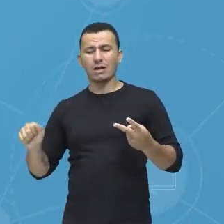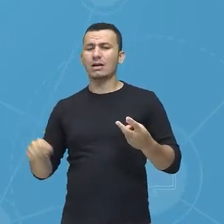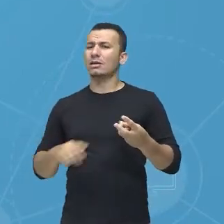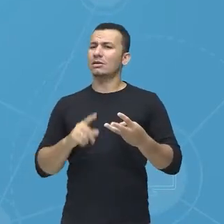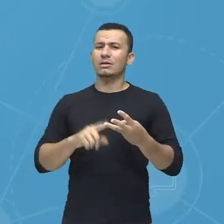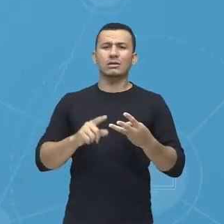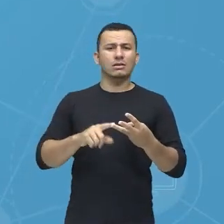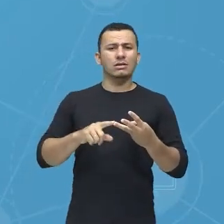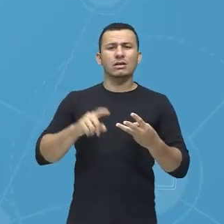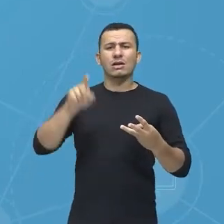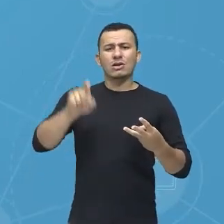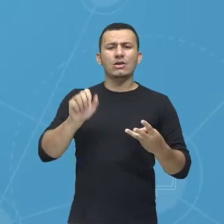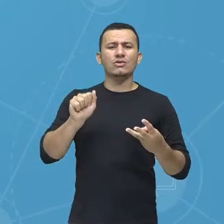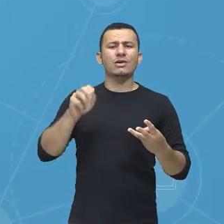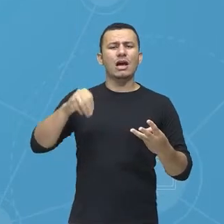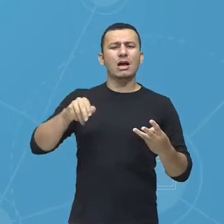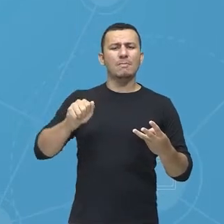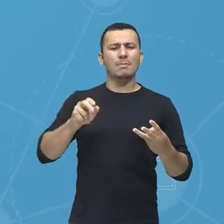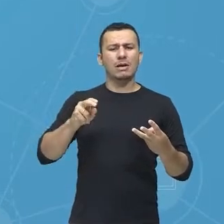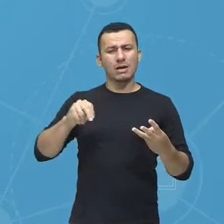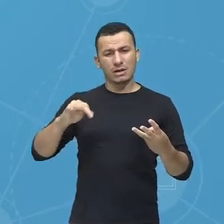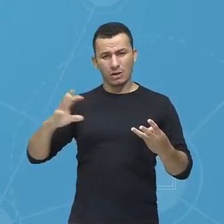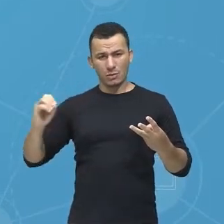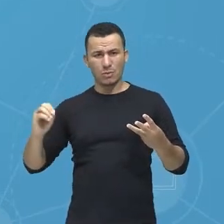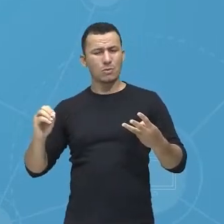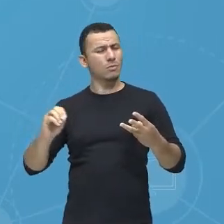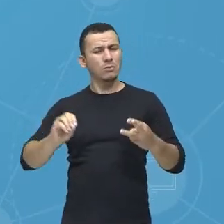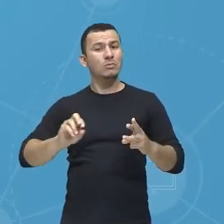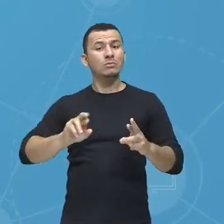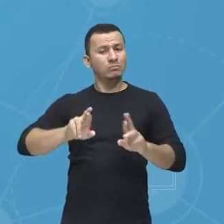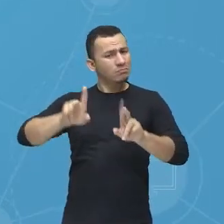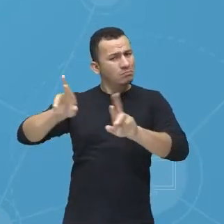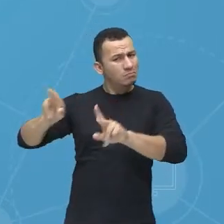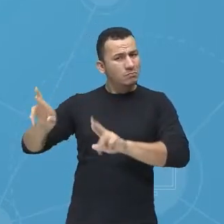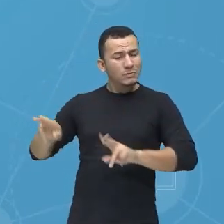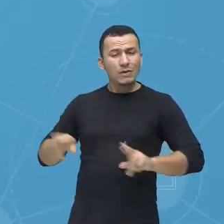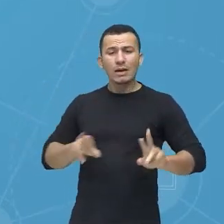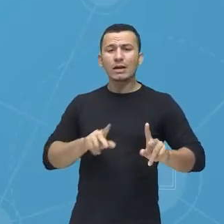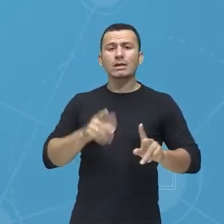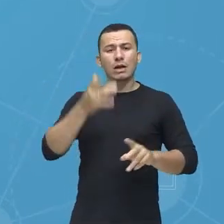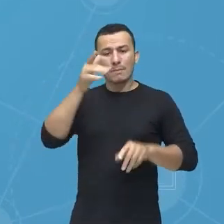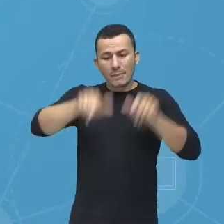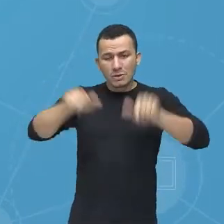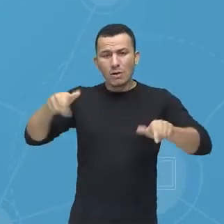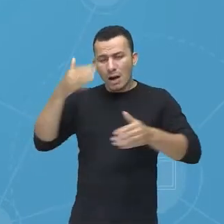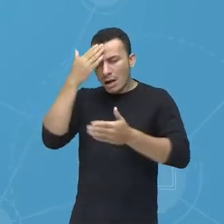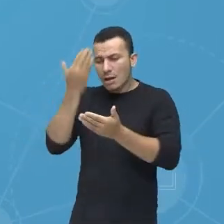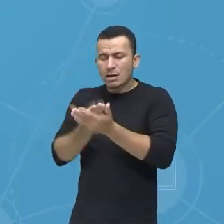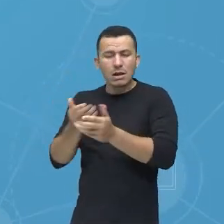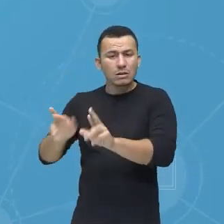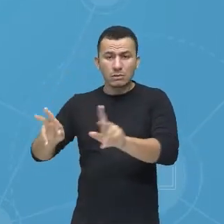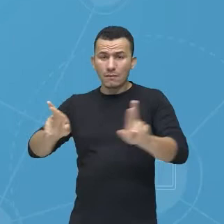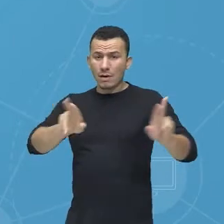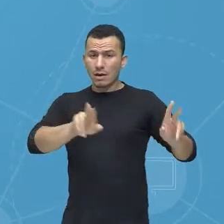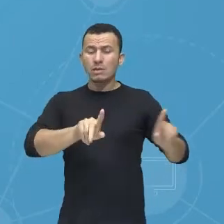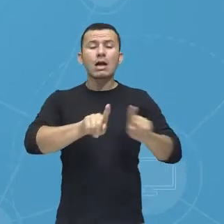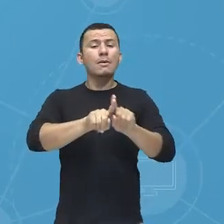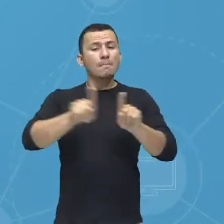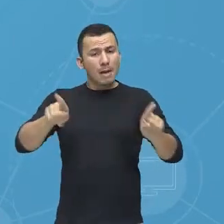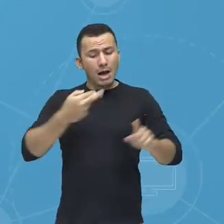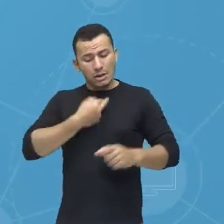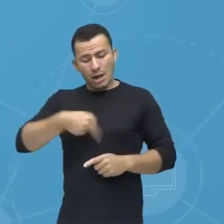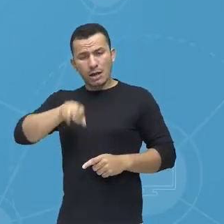de um xamânico, certo? Cada crença é diferenciada e todas elas